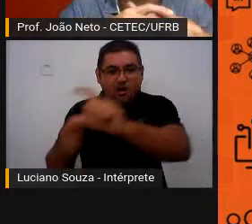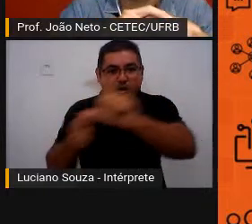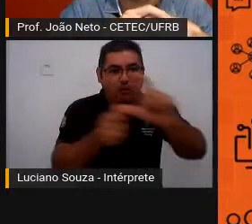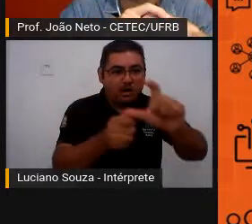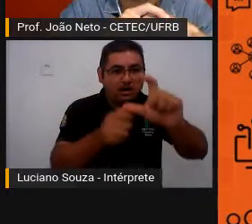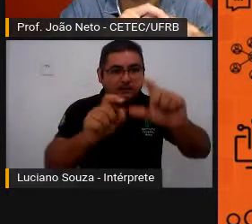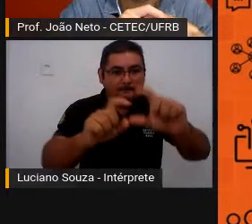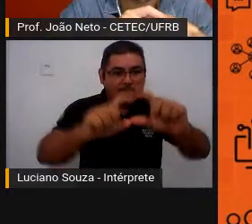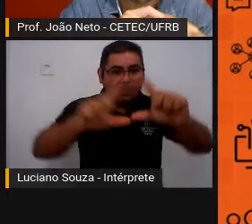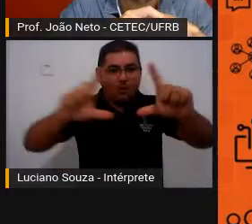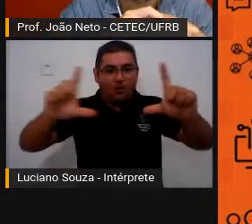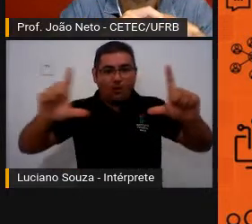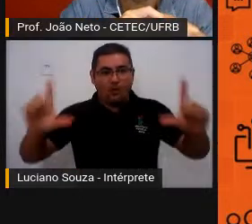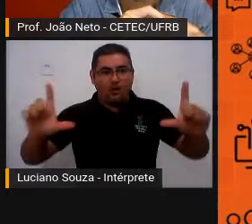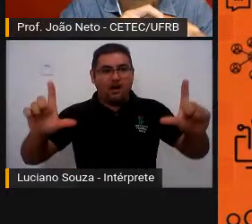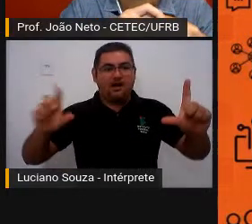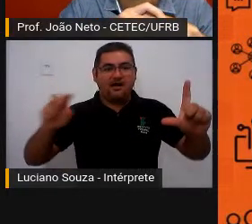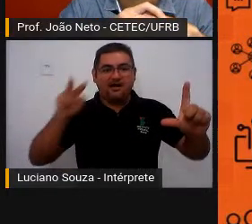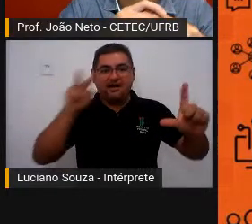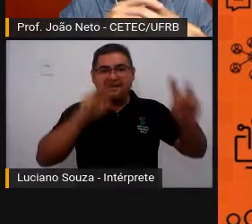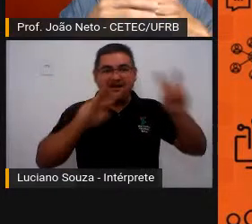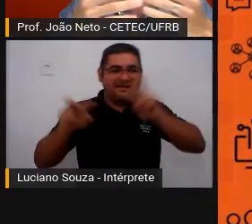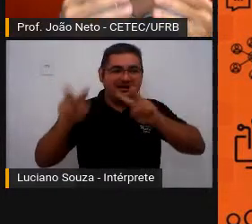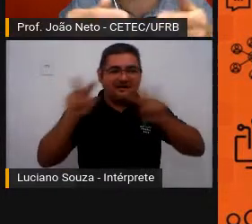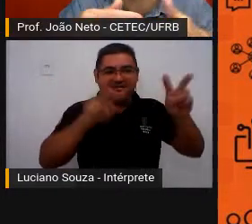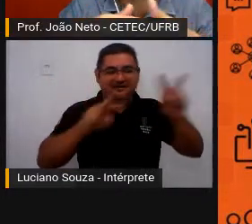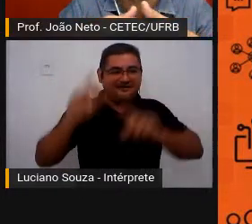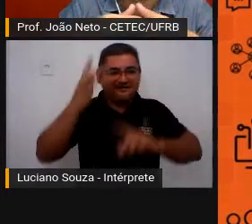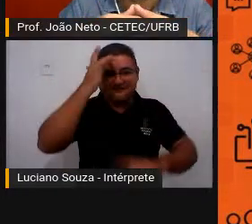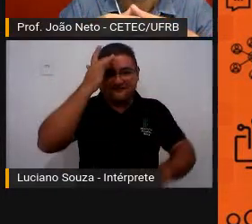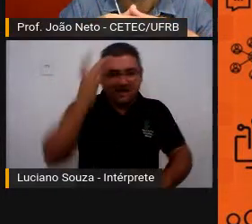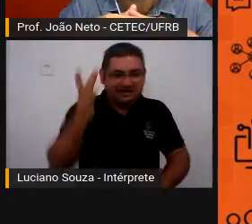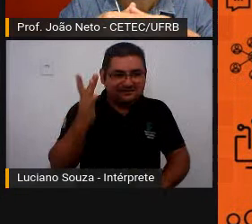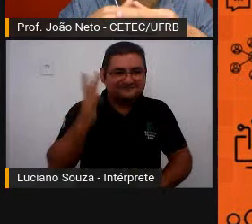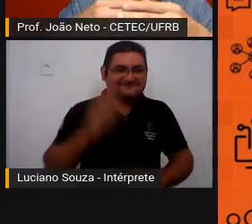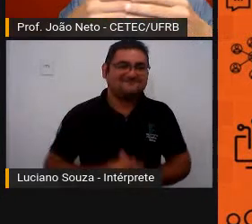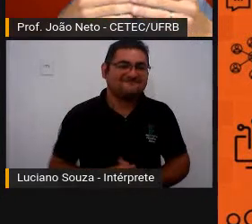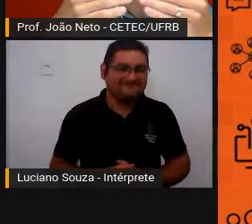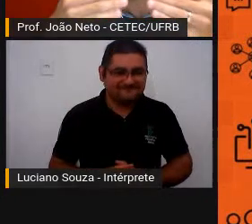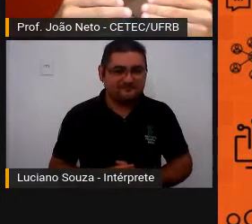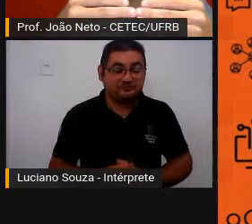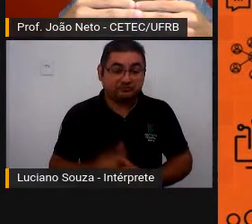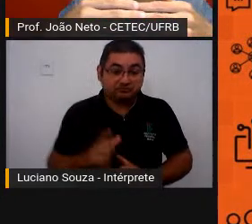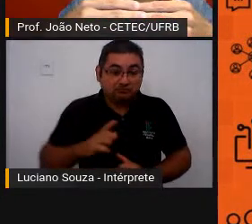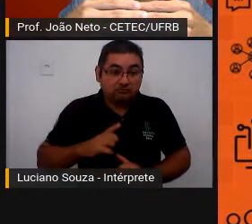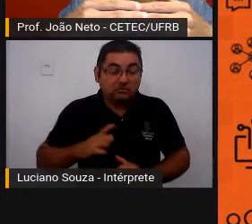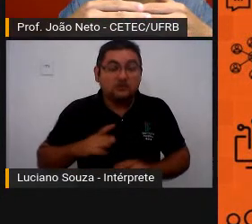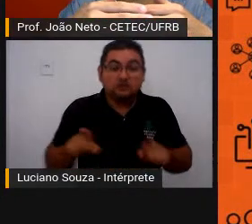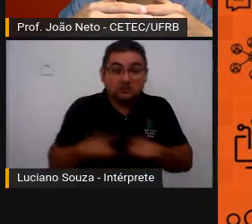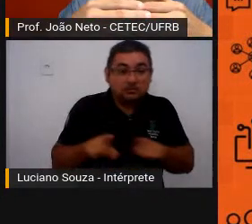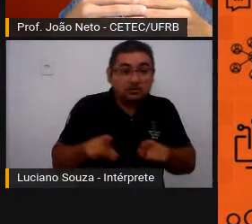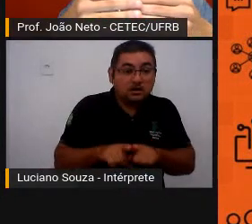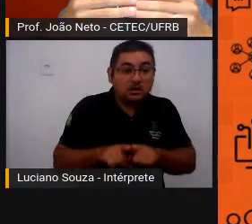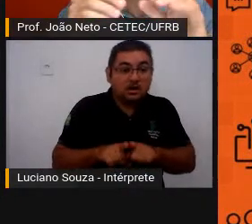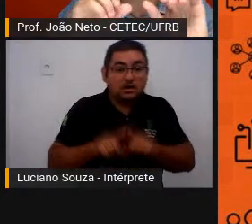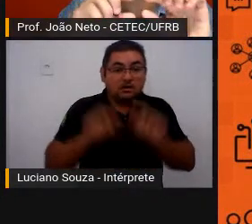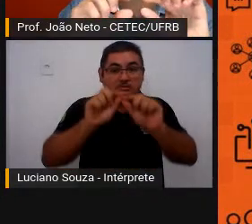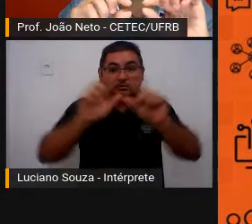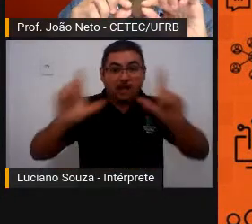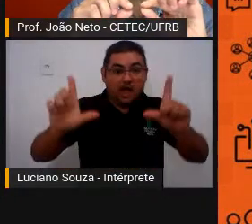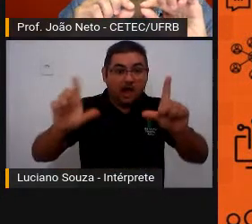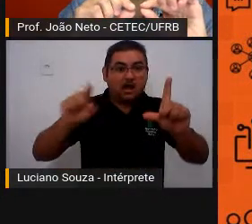e a pessoa consegue visualizar temos leitores de tela a são esses recursos